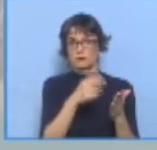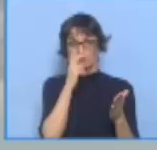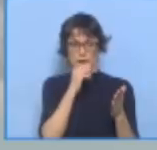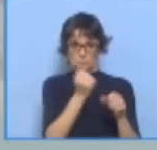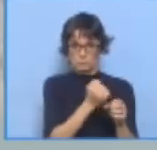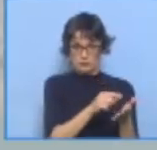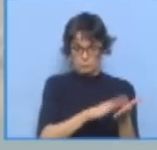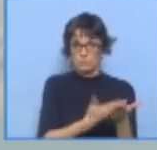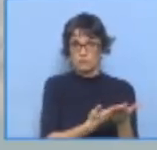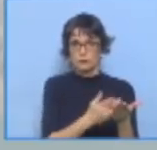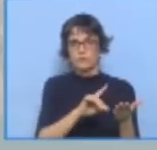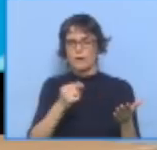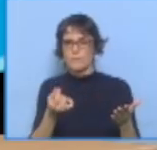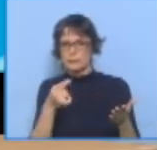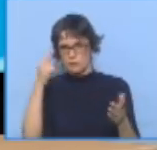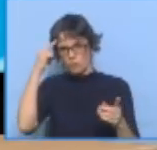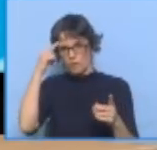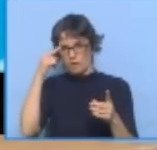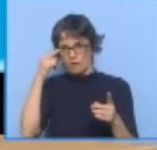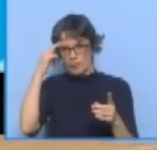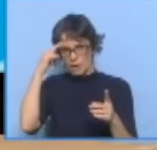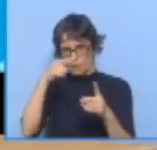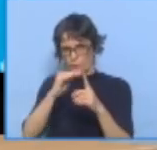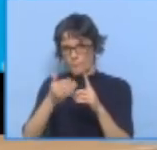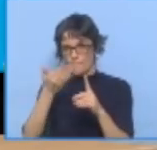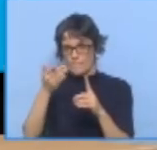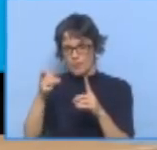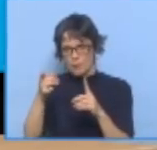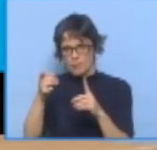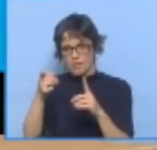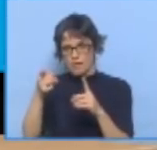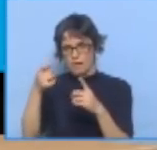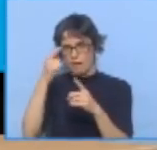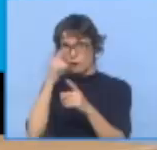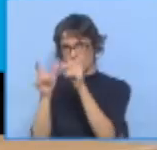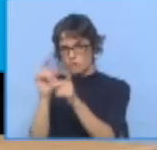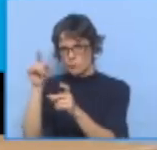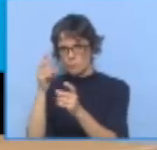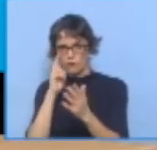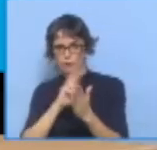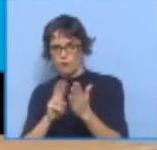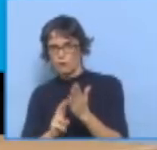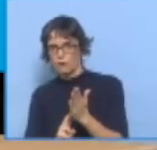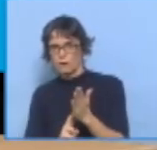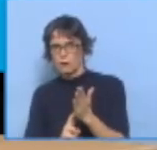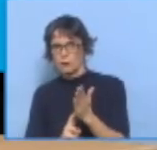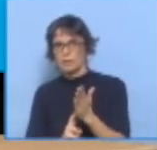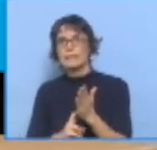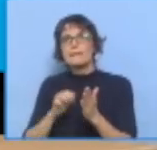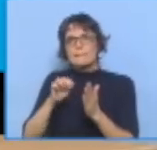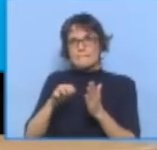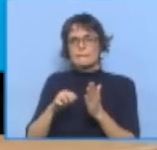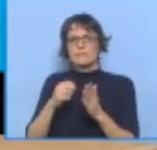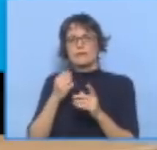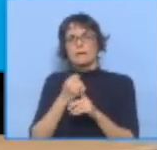texto nos dias de hoje. É recepção, mas uma recepção crítica, porque por muitos olhos